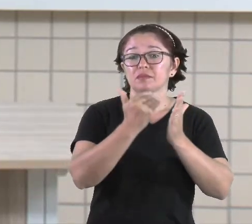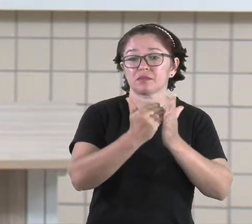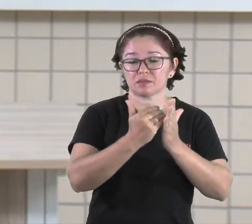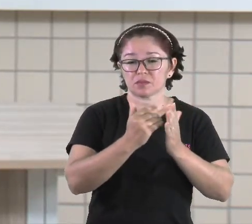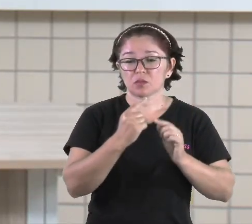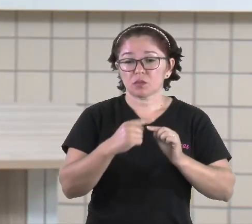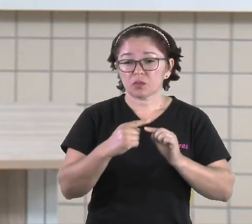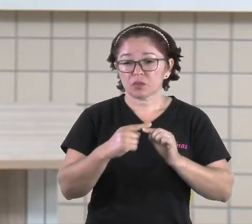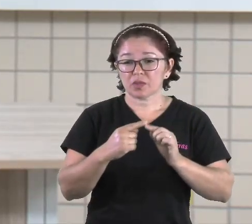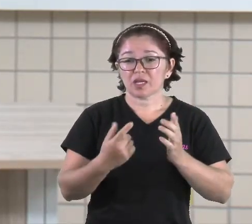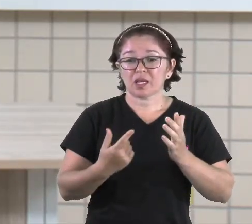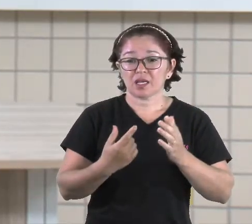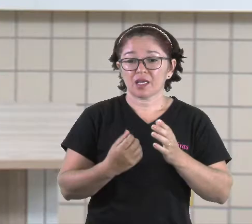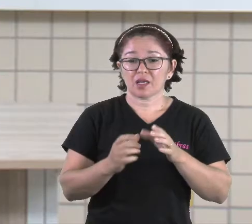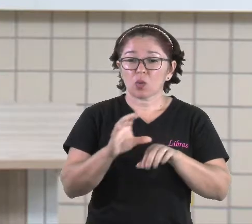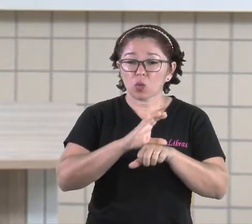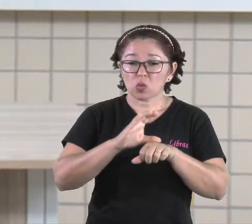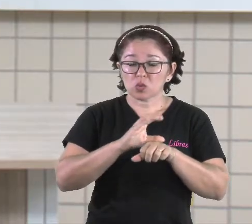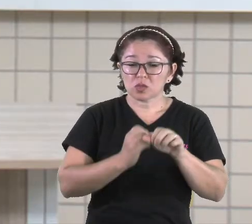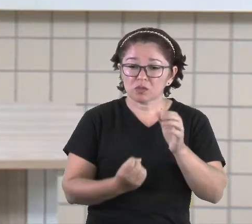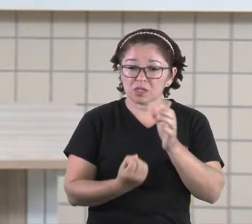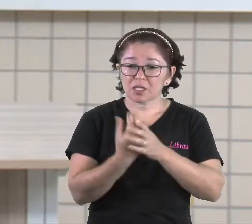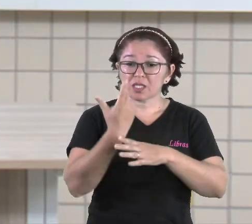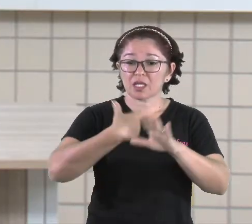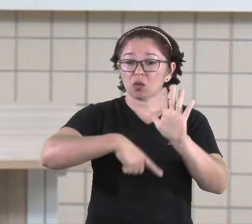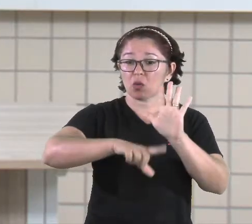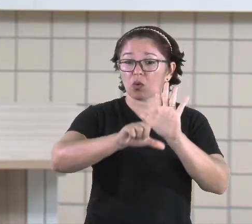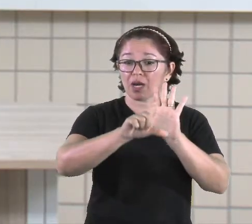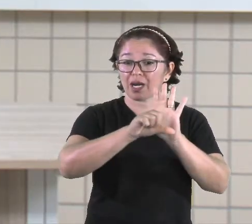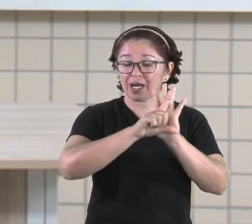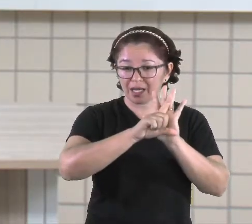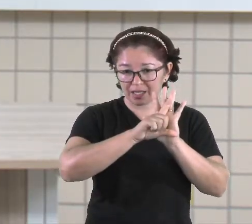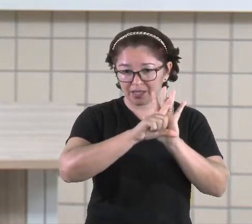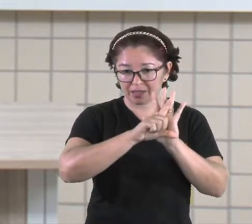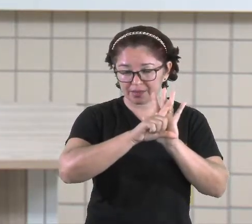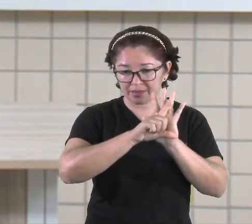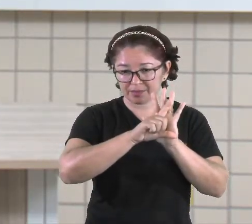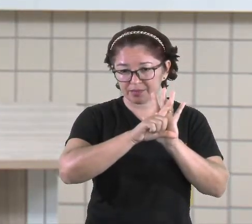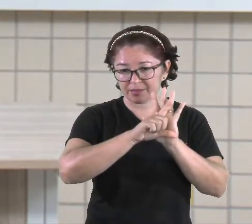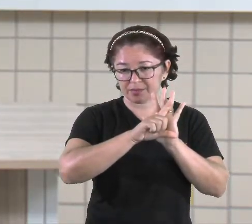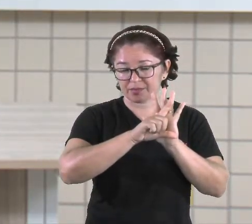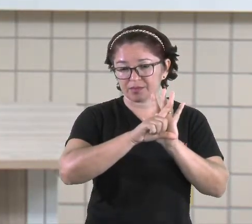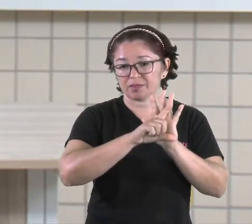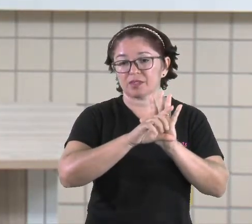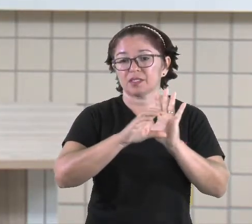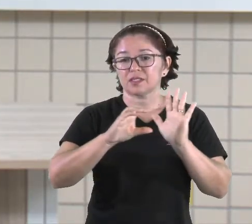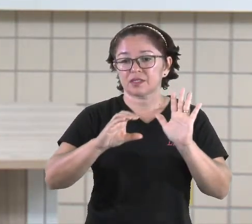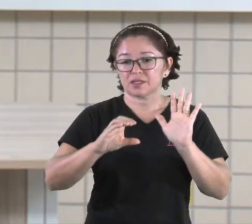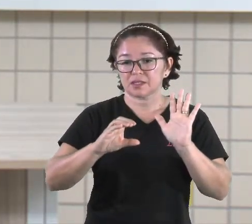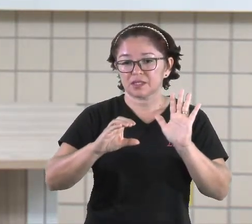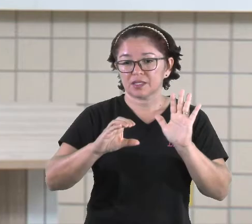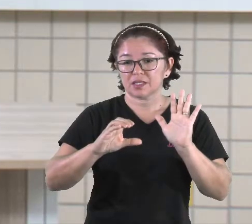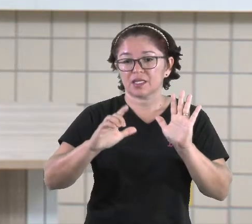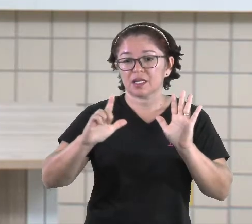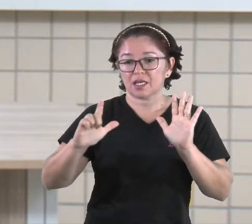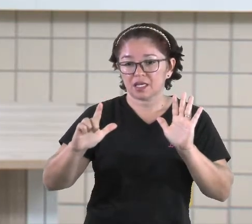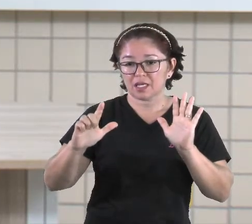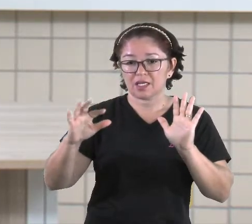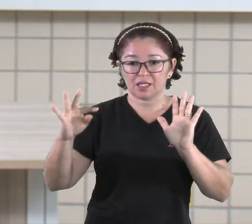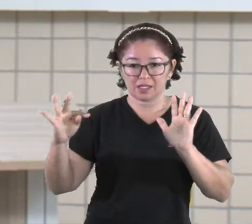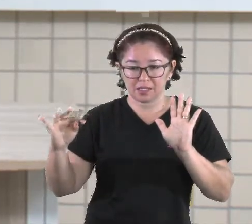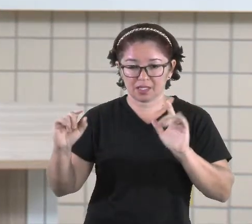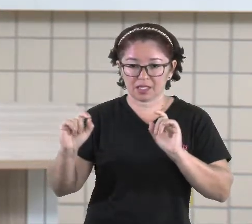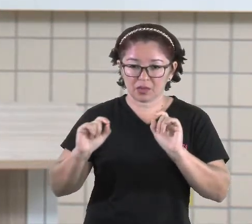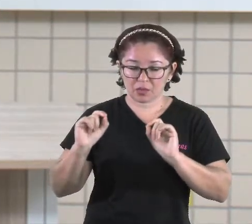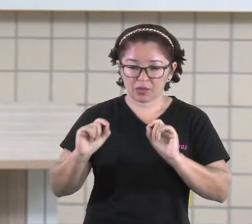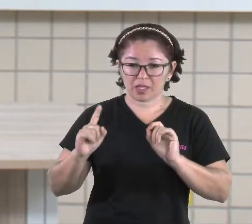leis e de normas que hoje constitui a CLT, que é a consolidação das leis trabalhistas, como por exemplo, jornada de